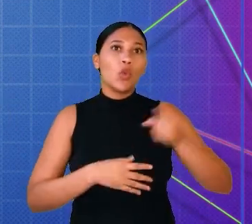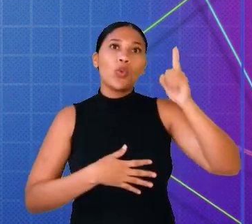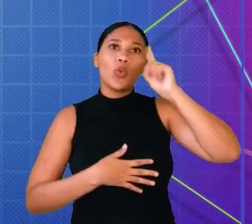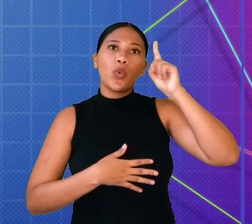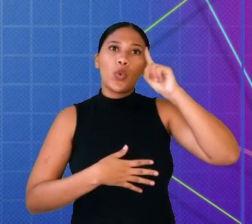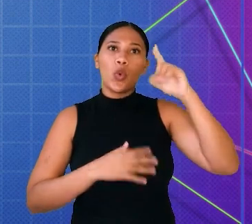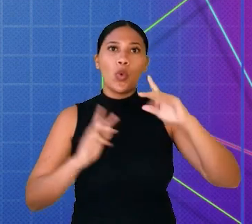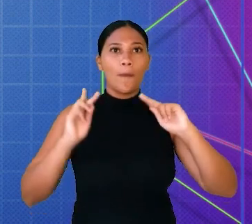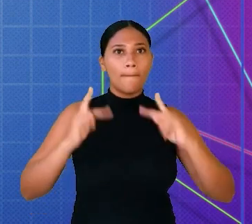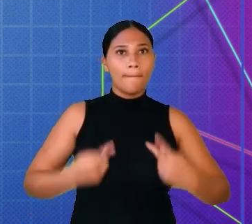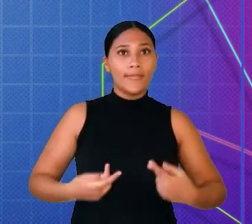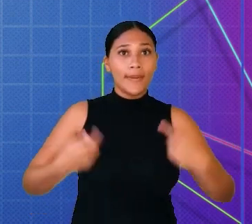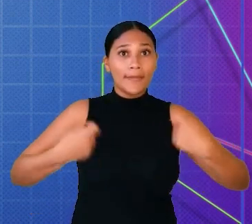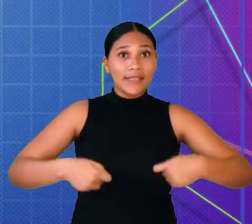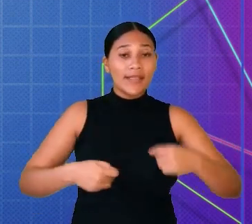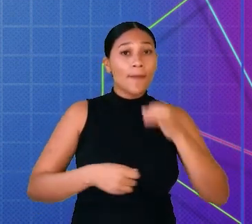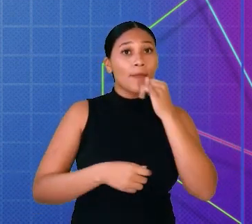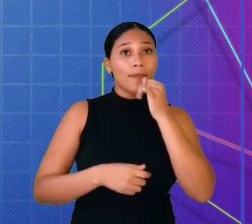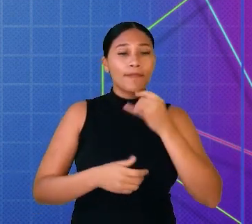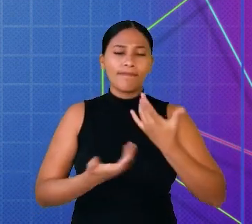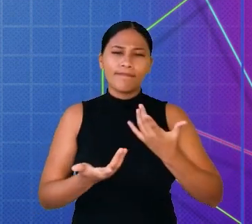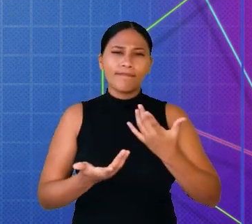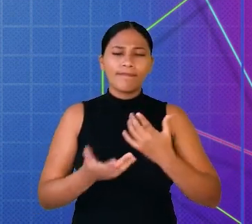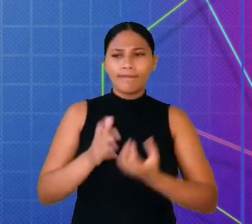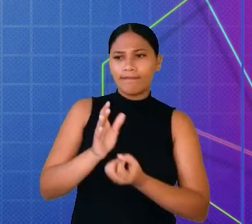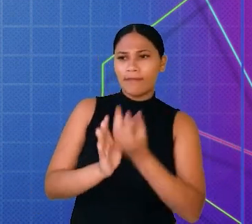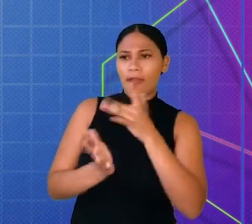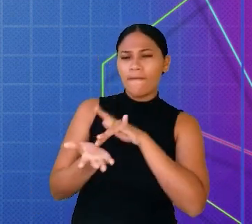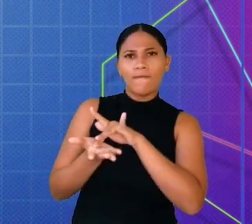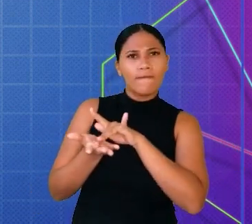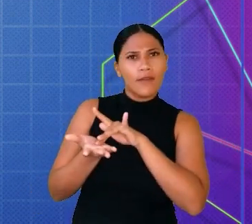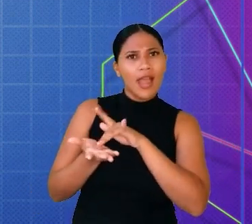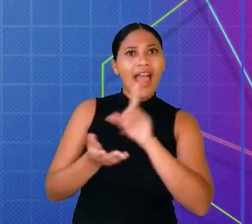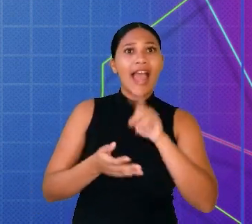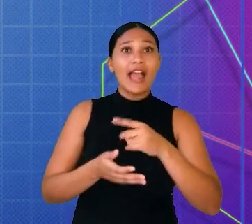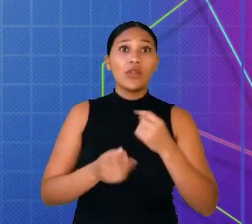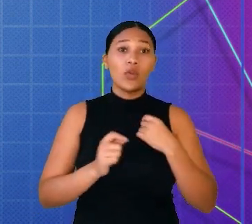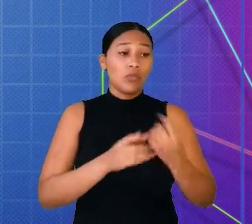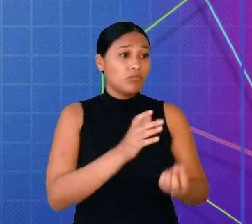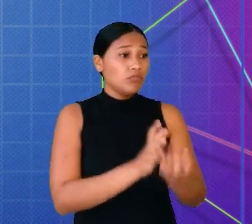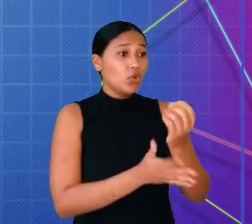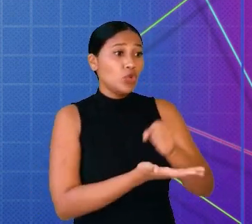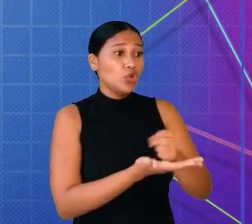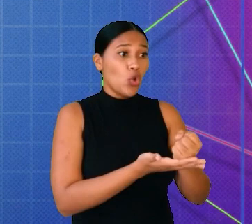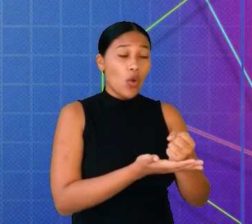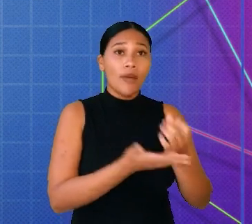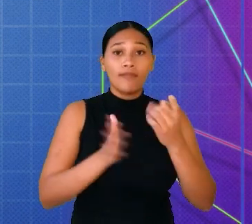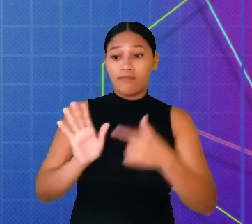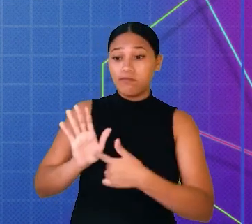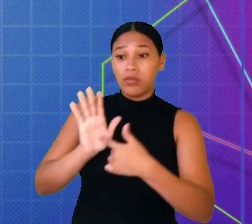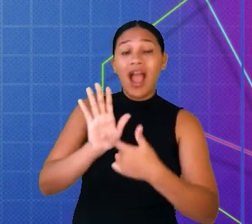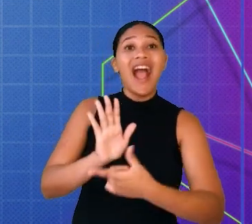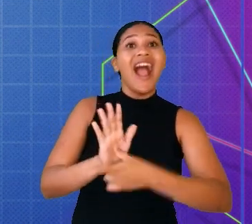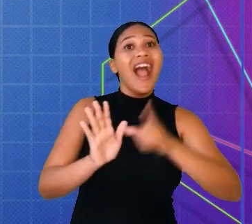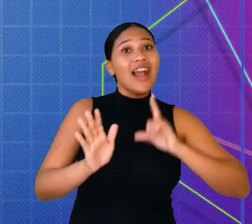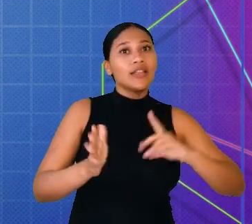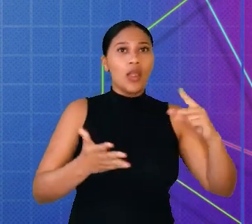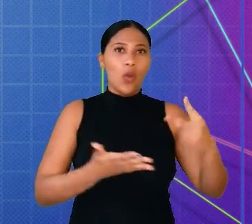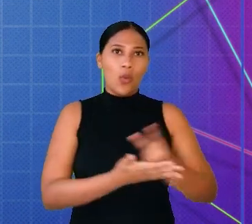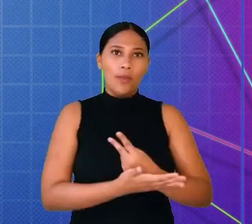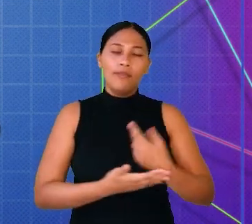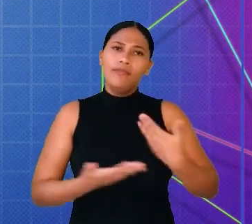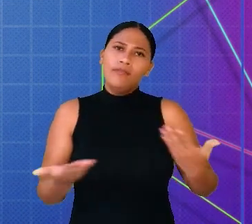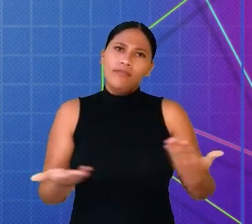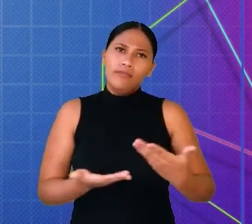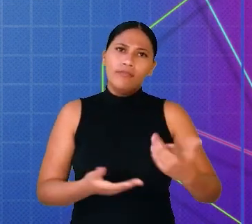presente no cotidiano da humanidade, que quando precisa simular situações, pode criar uma espécie de jogo que mostra essa situação para ela. Hoje em